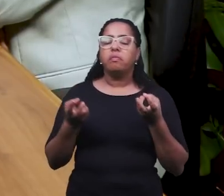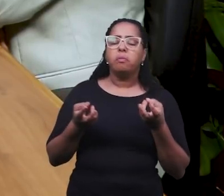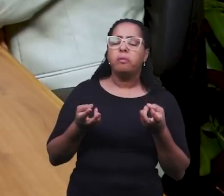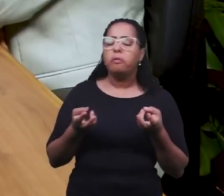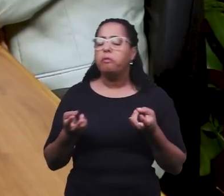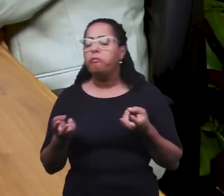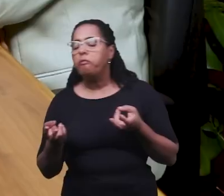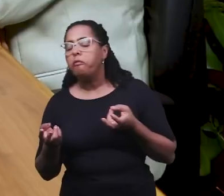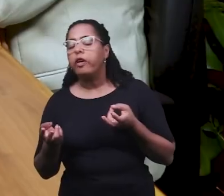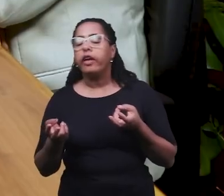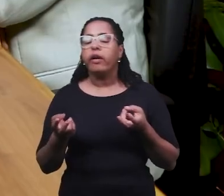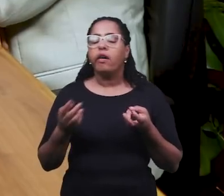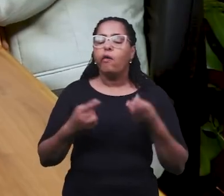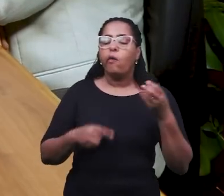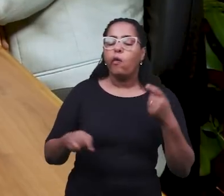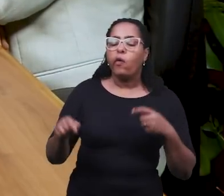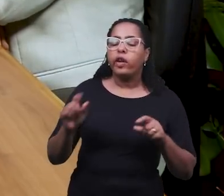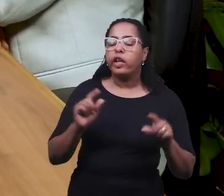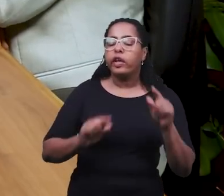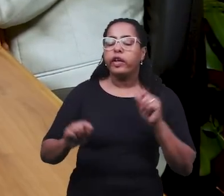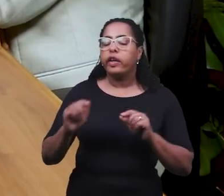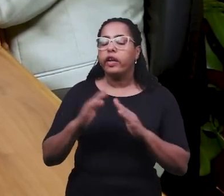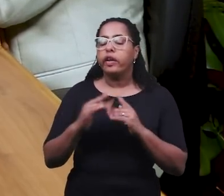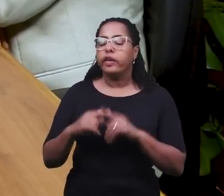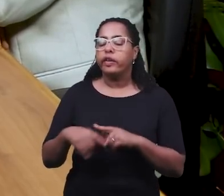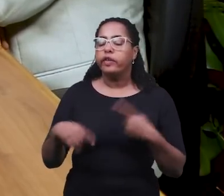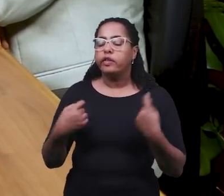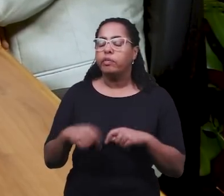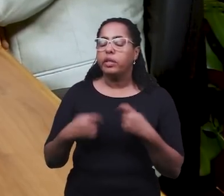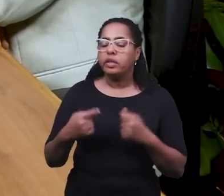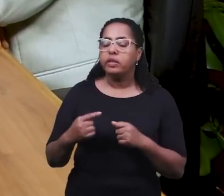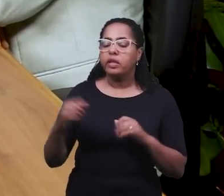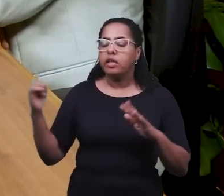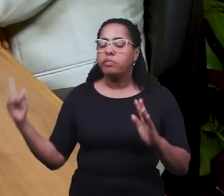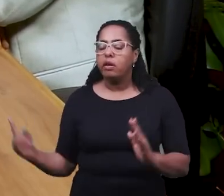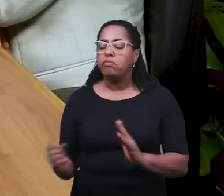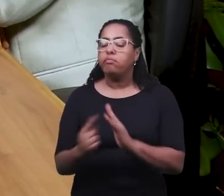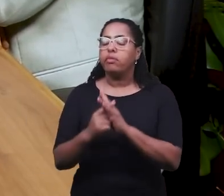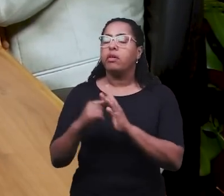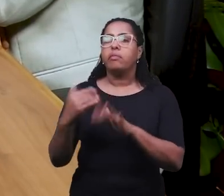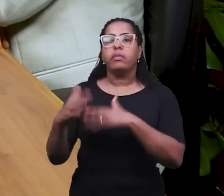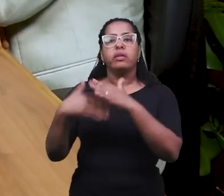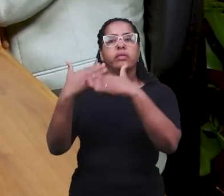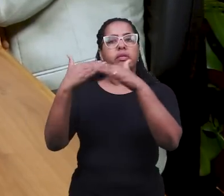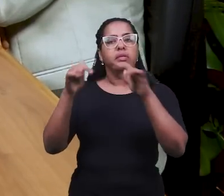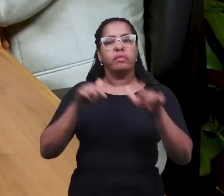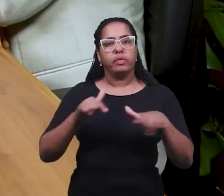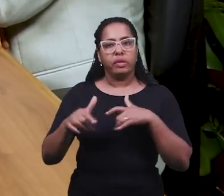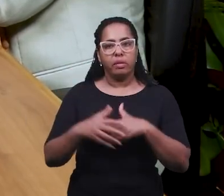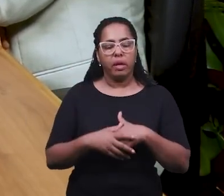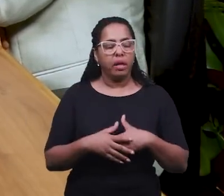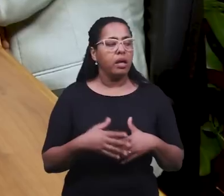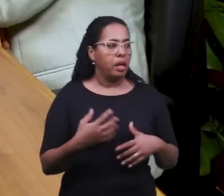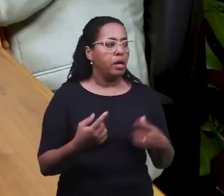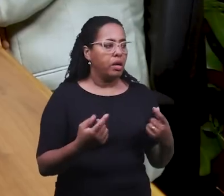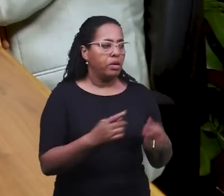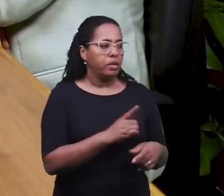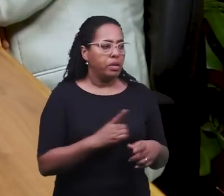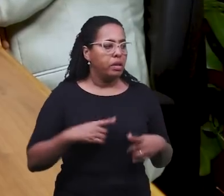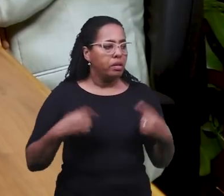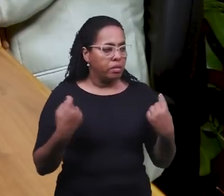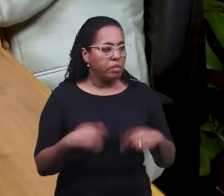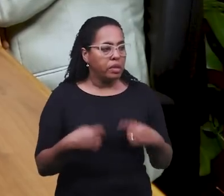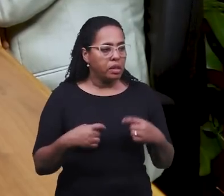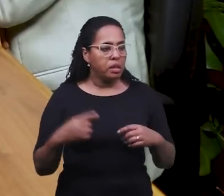Para ver a necessidade da igreja aqui, para se inteirar da necessidade para o trabalho dele ser desenvolvido aqui. É uma necessidade, então, do